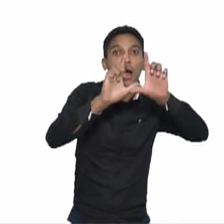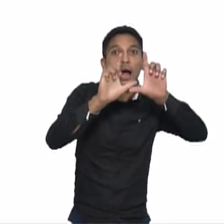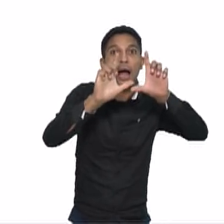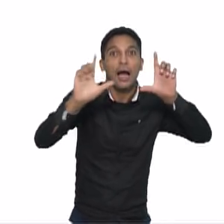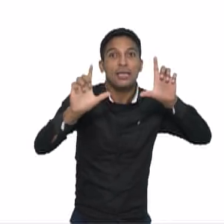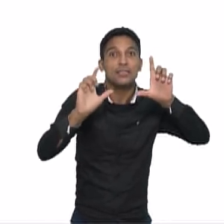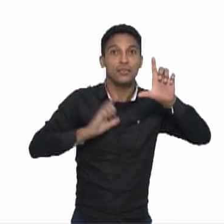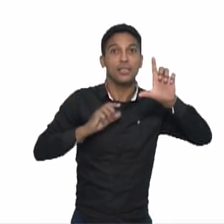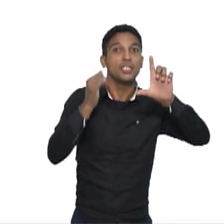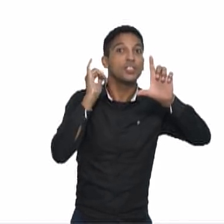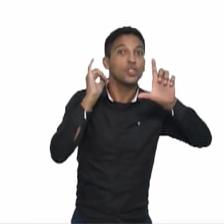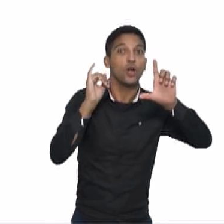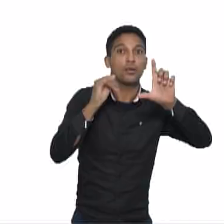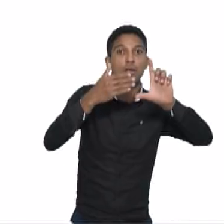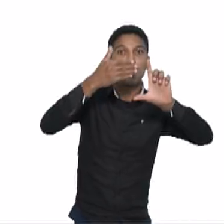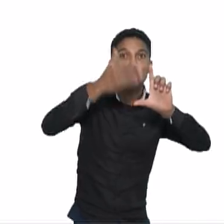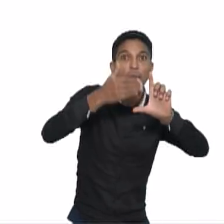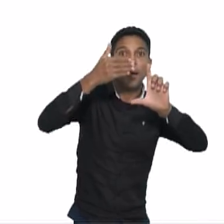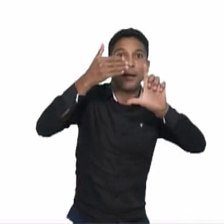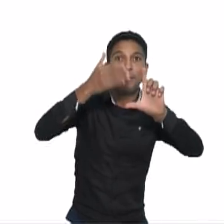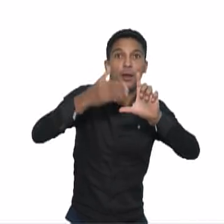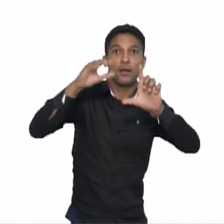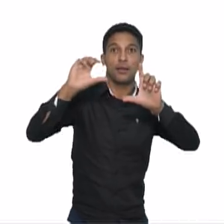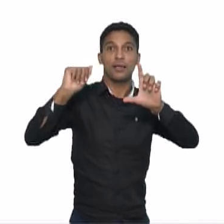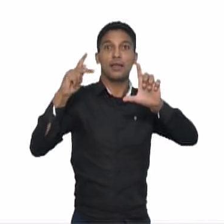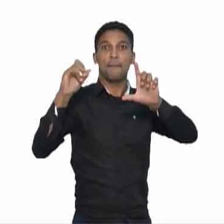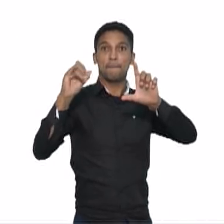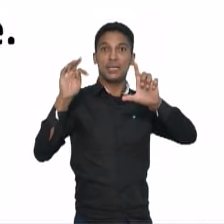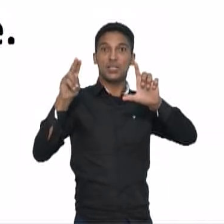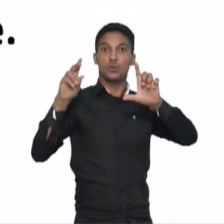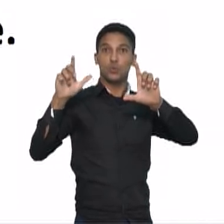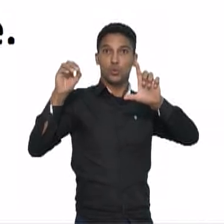de capítulos ou episódios.